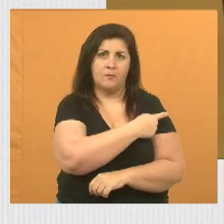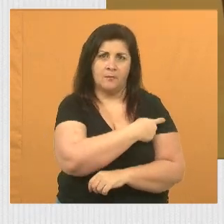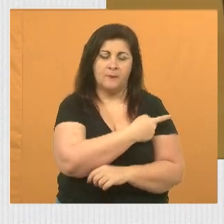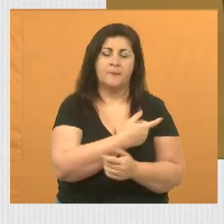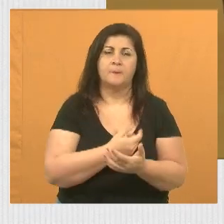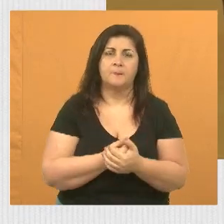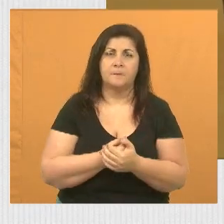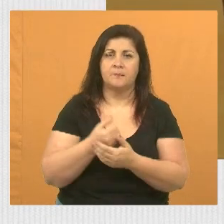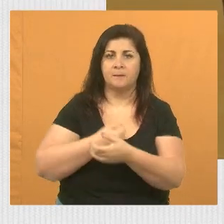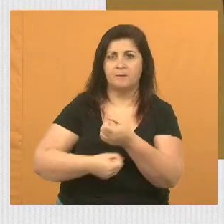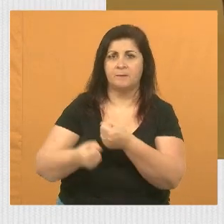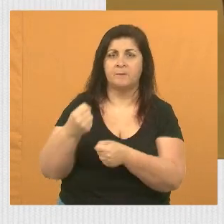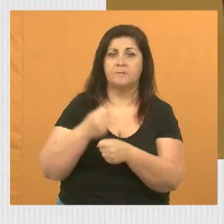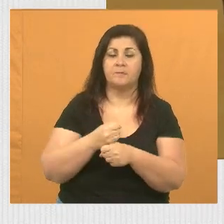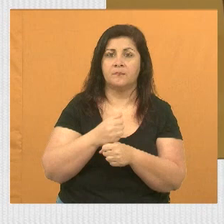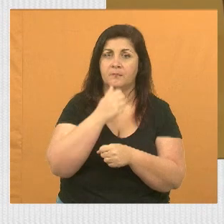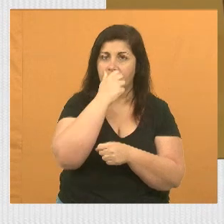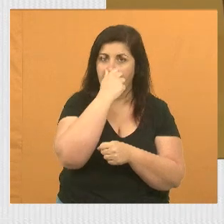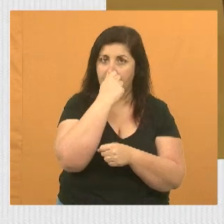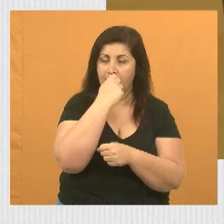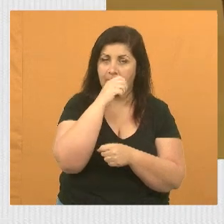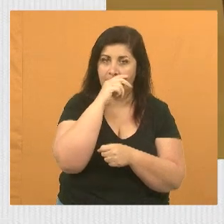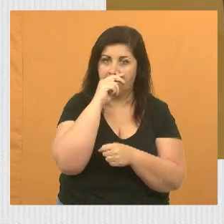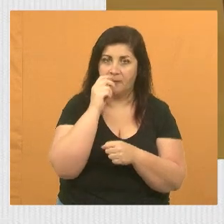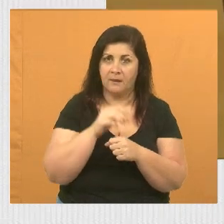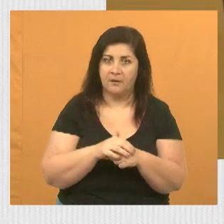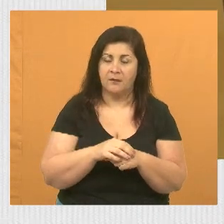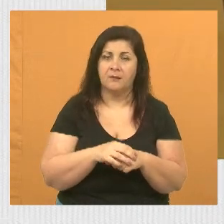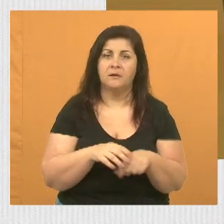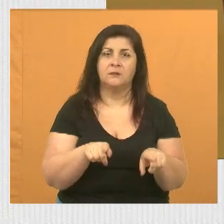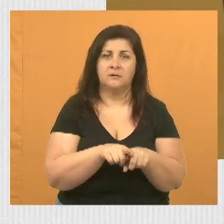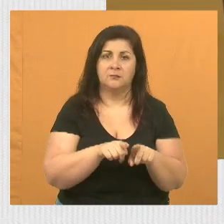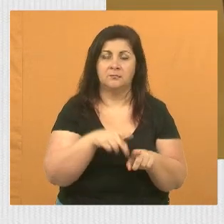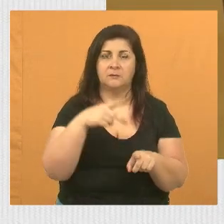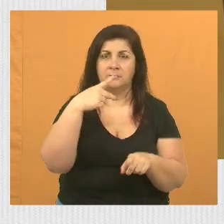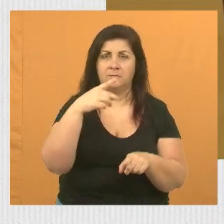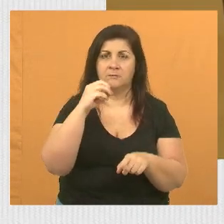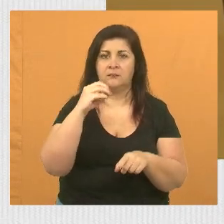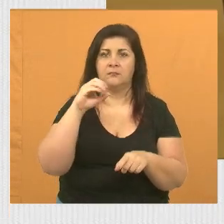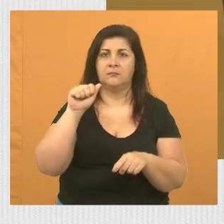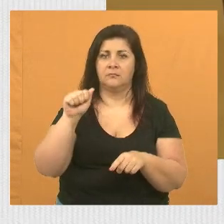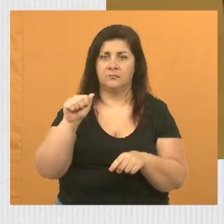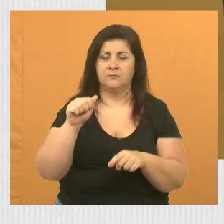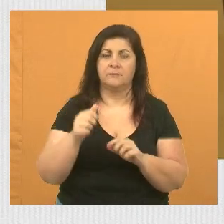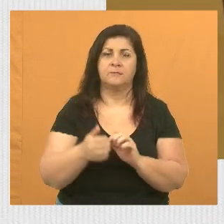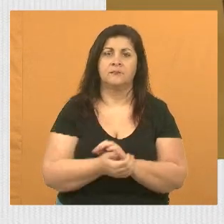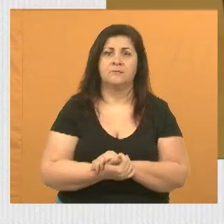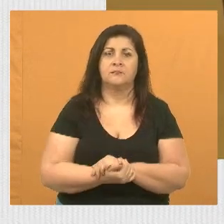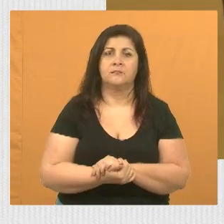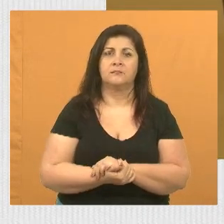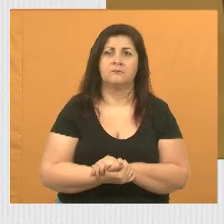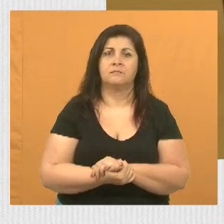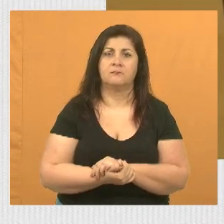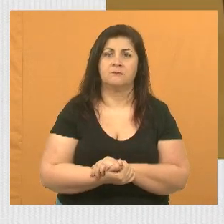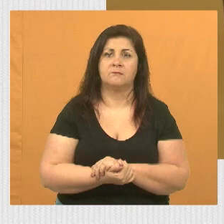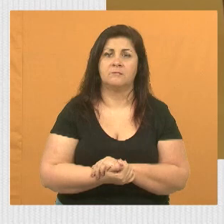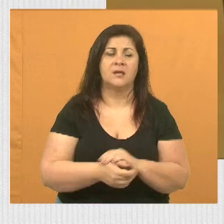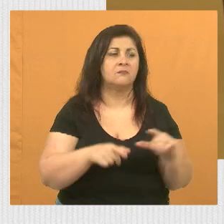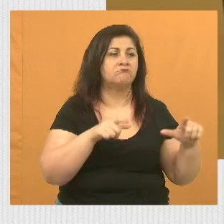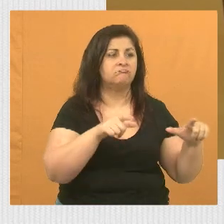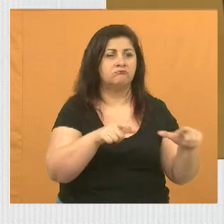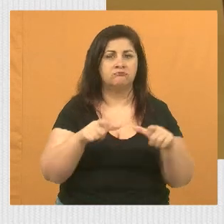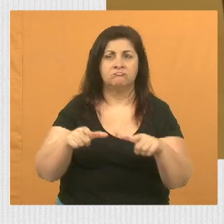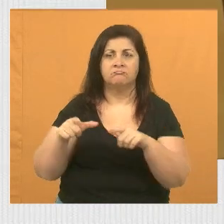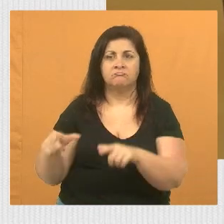ela atendeu as crianças no Reforço, no POA, no Programa de Oficina de Aprendizagem. E em todos os lugares